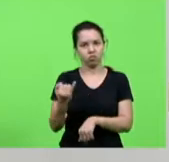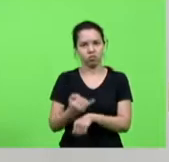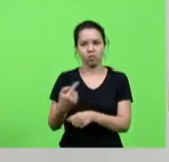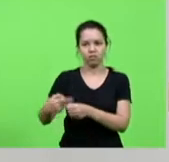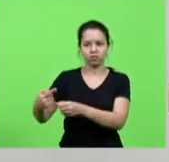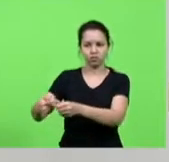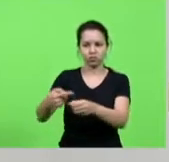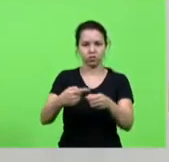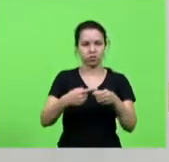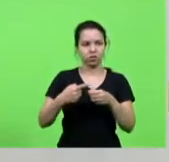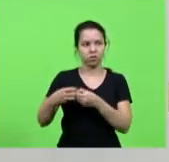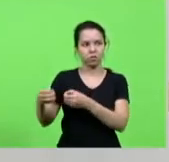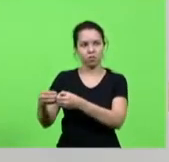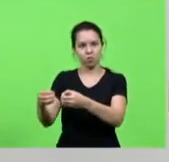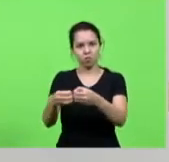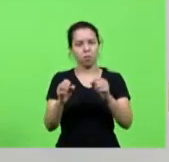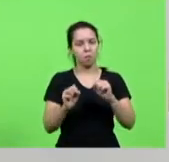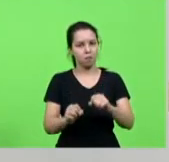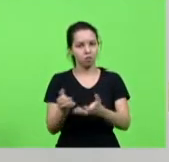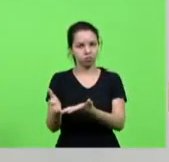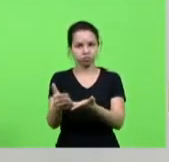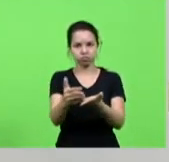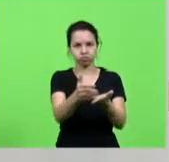ali arrecadem como nunca.